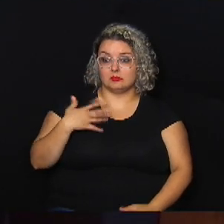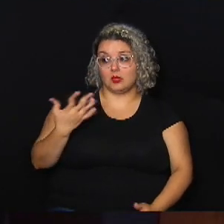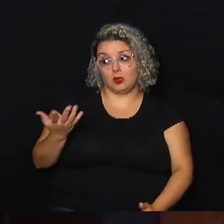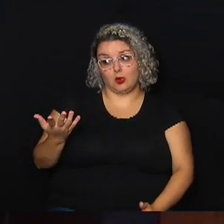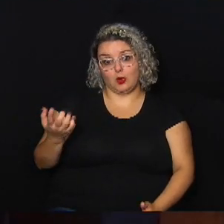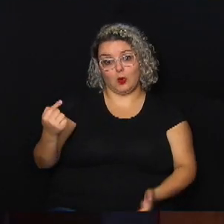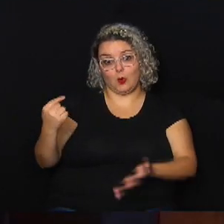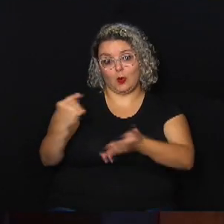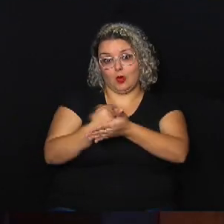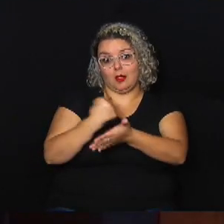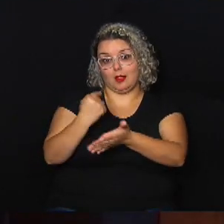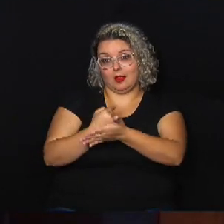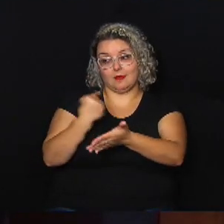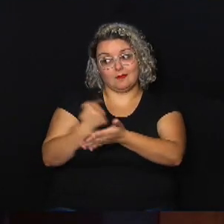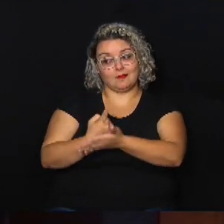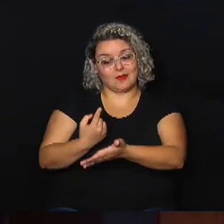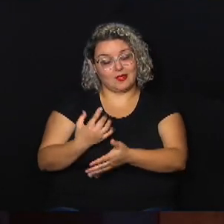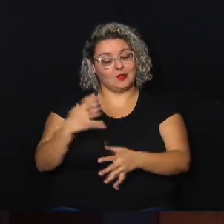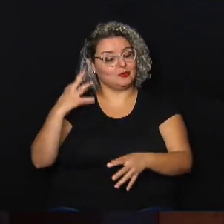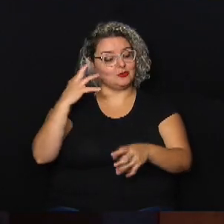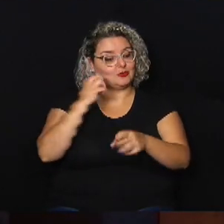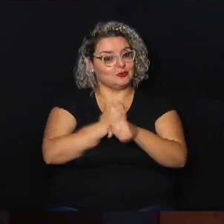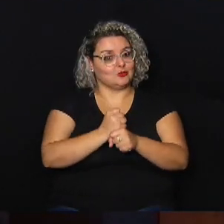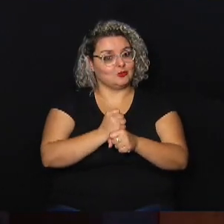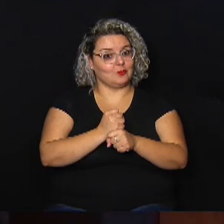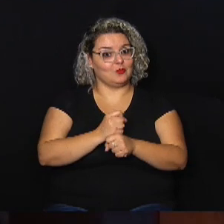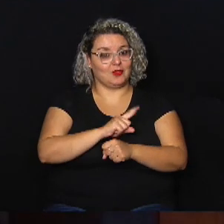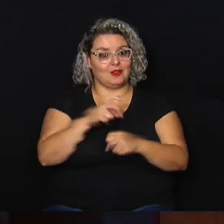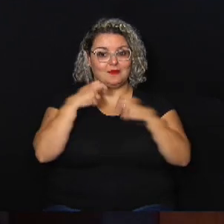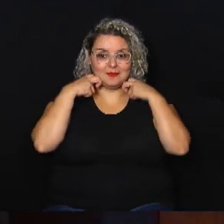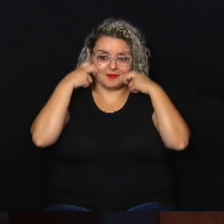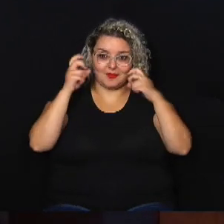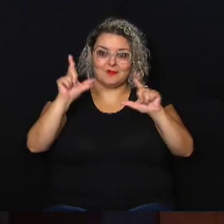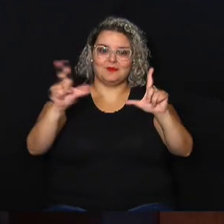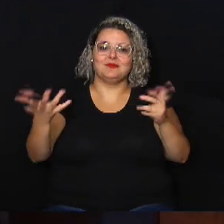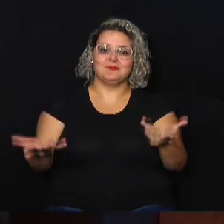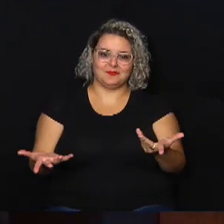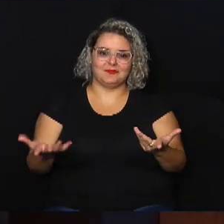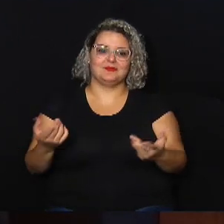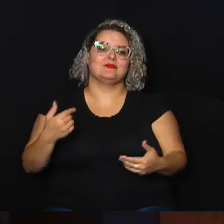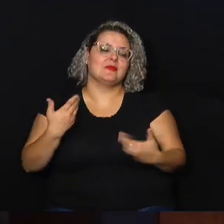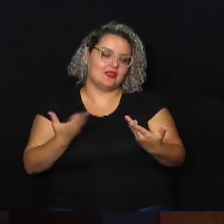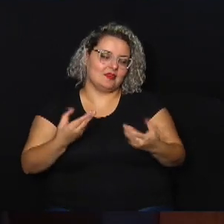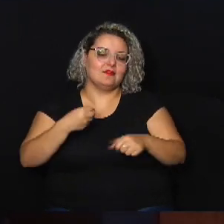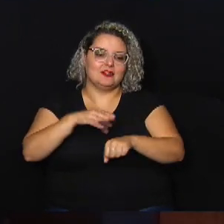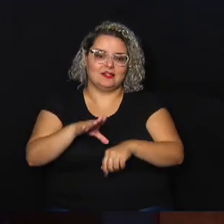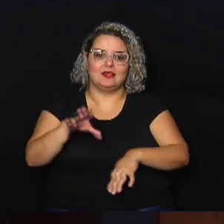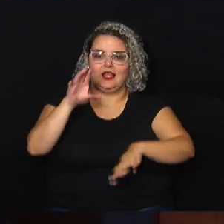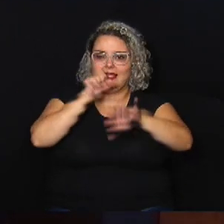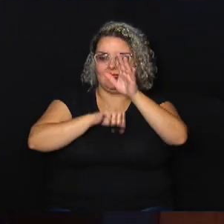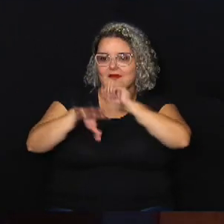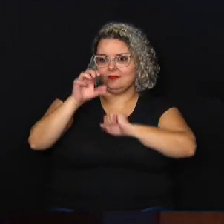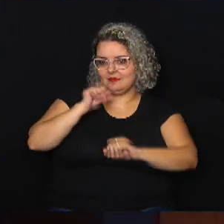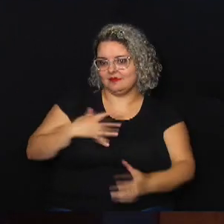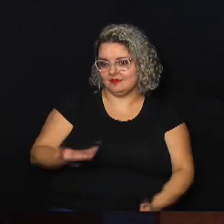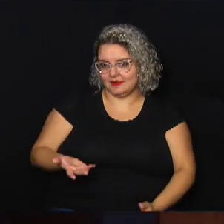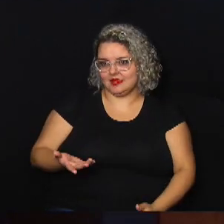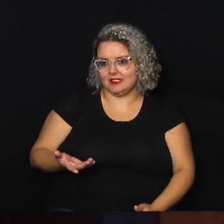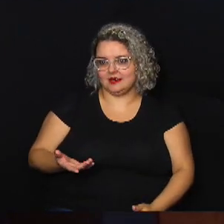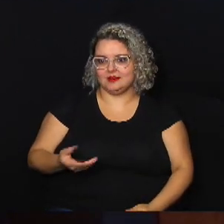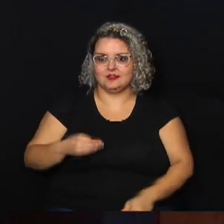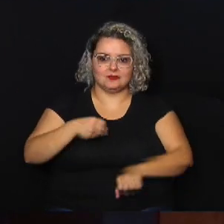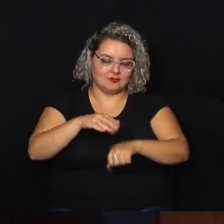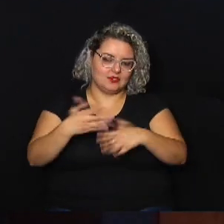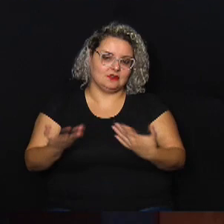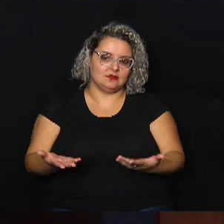para eu não passar vergonha aqui na frente da TV. Tá. Então eu vou te dar uma dica que eu aprendi, que é um algoritmo que